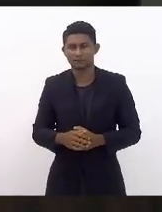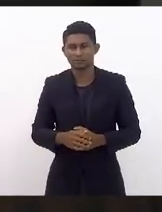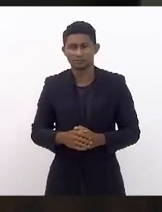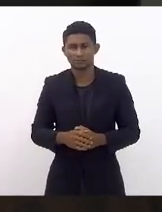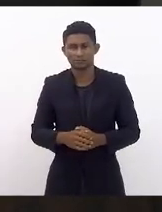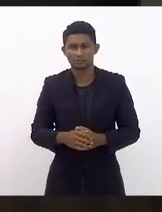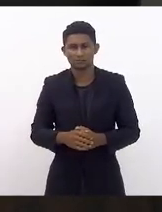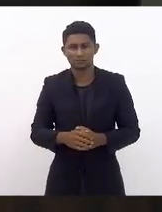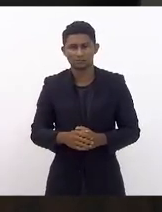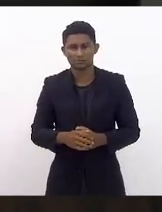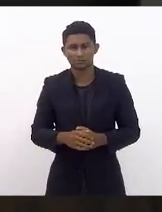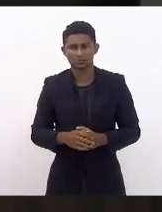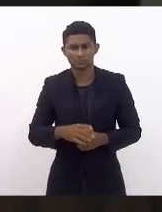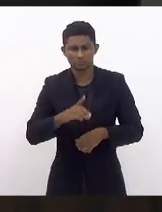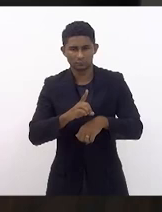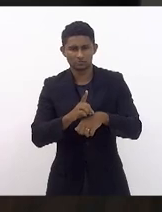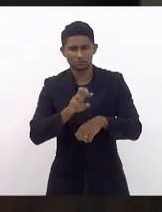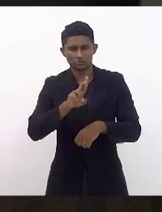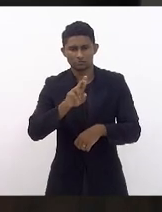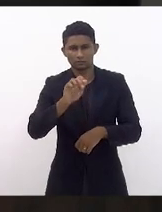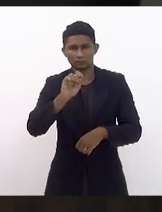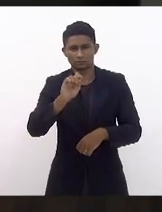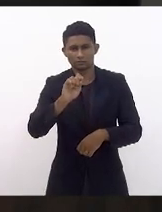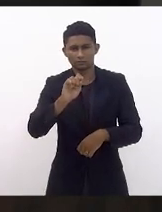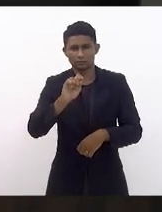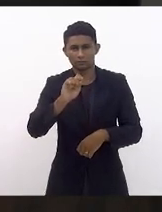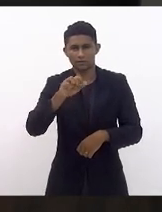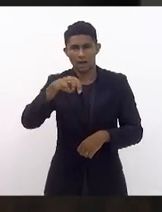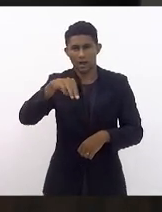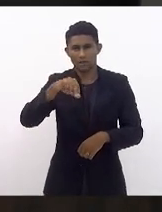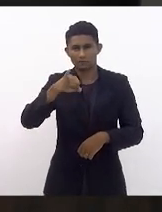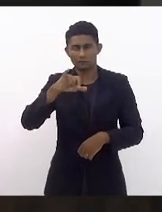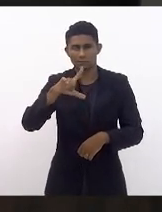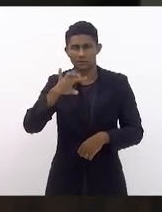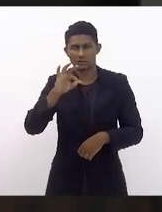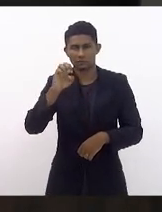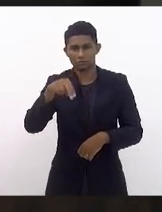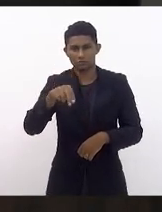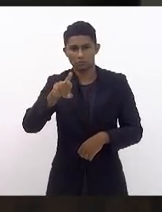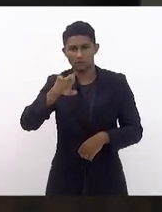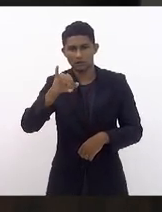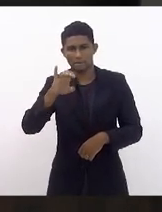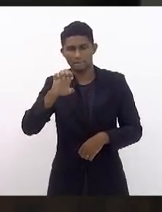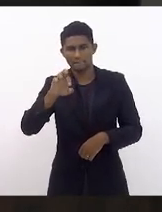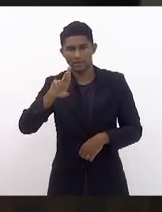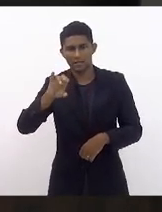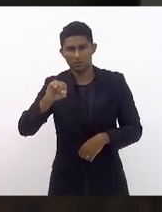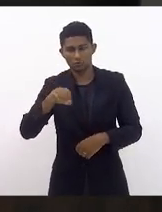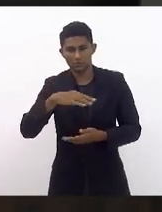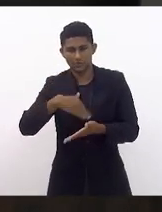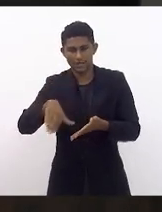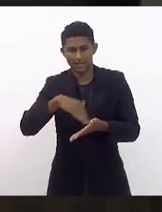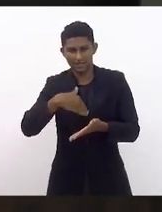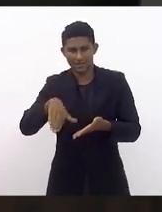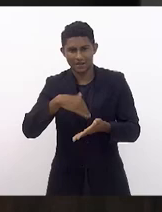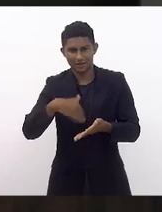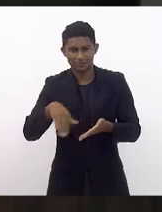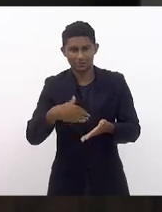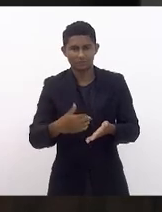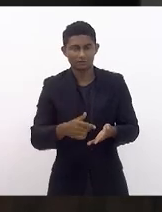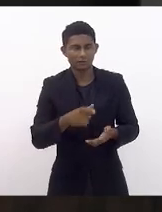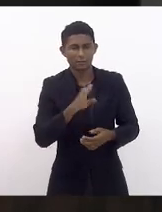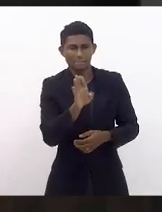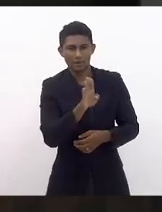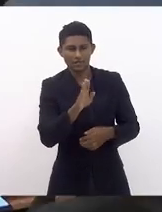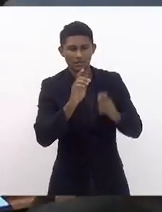o doutor Hamilton Ribeiro Vargas, secretário executivo da Associação Batista Fluminense.